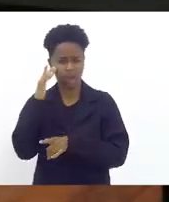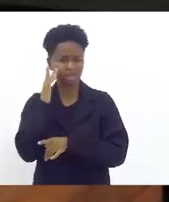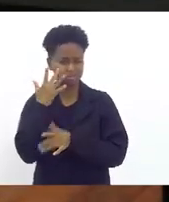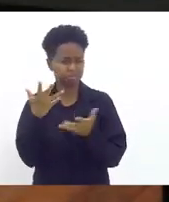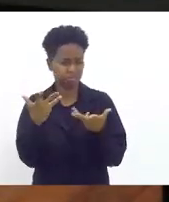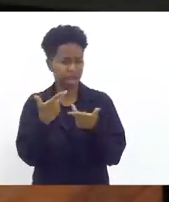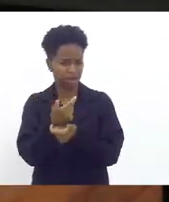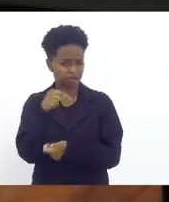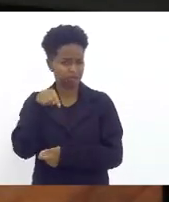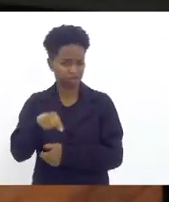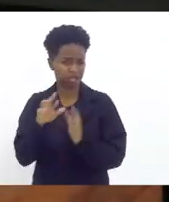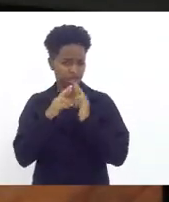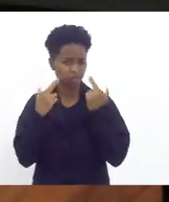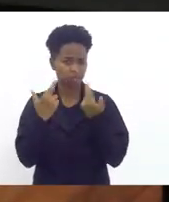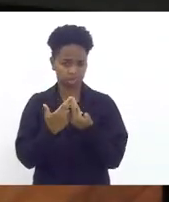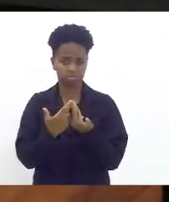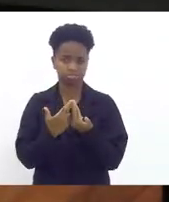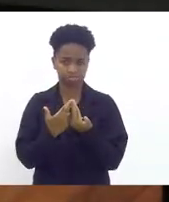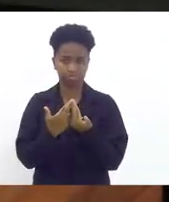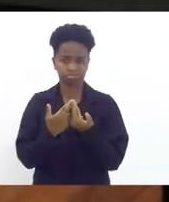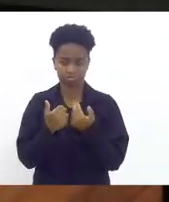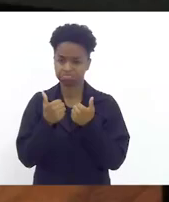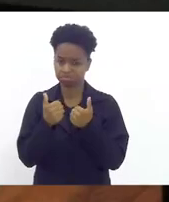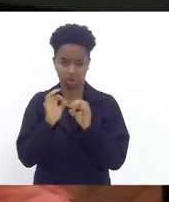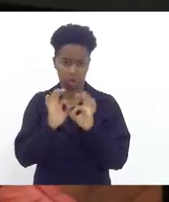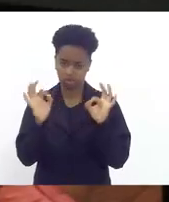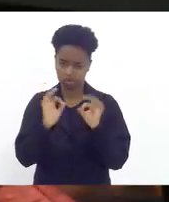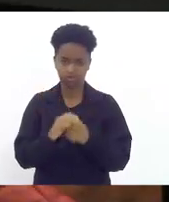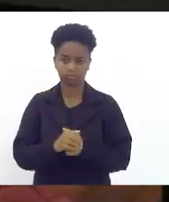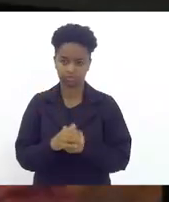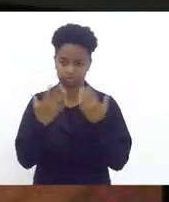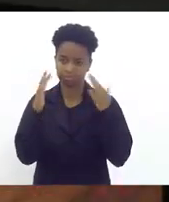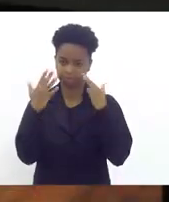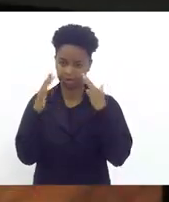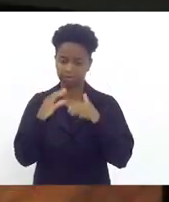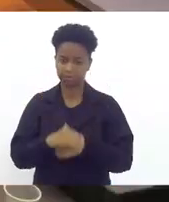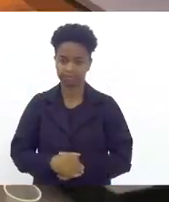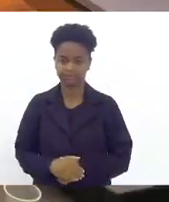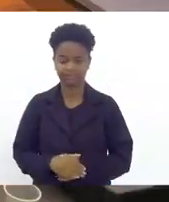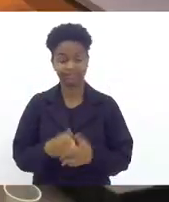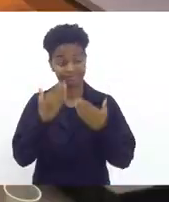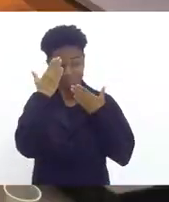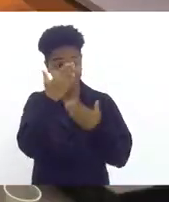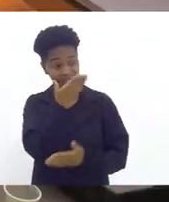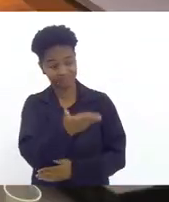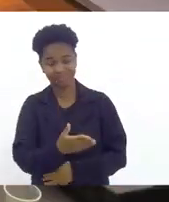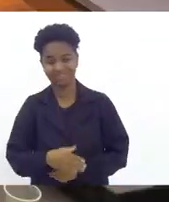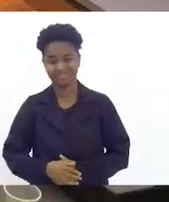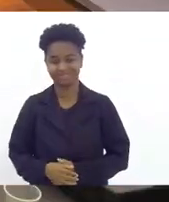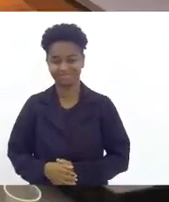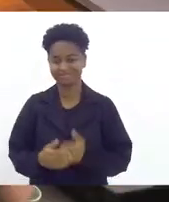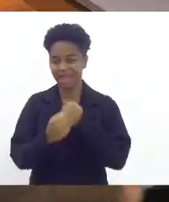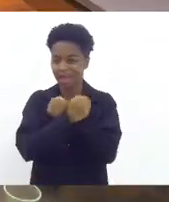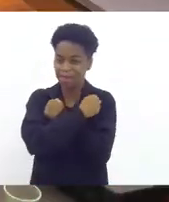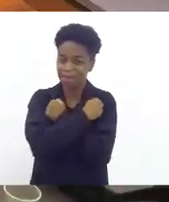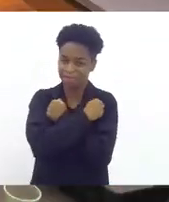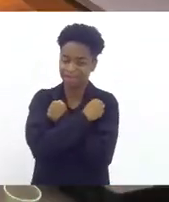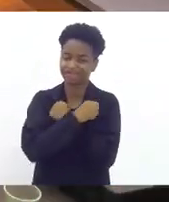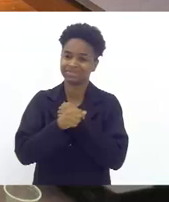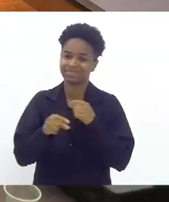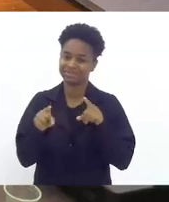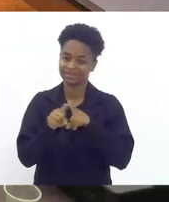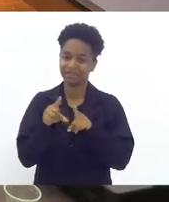proveitosa essa reunião tá foi ótimo mas tá de parabéns Obrigado você um abraço aí no